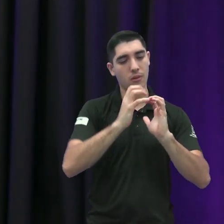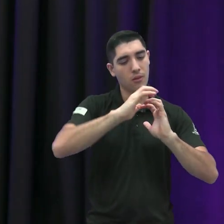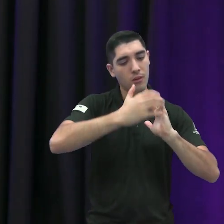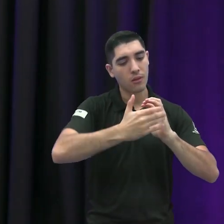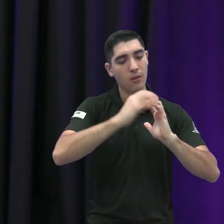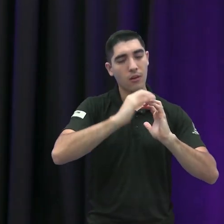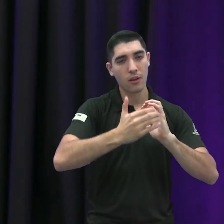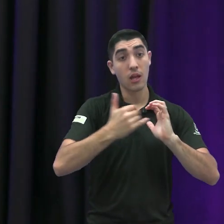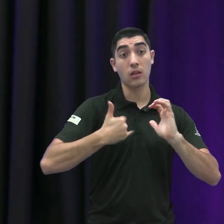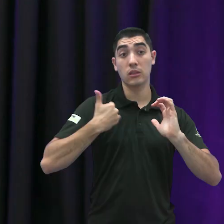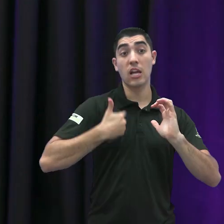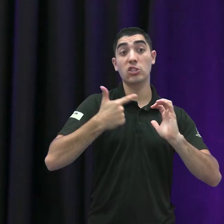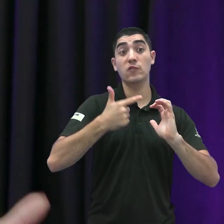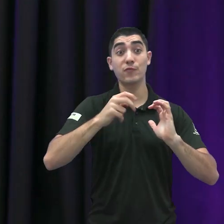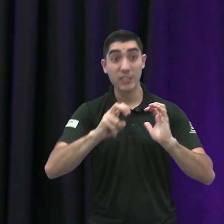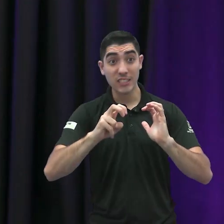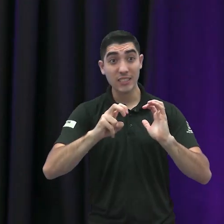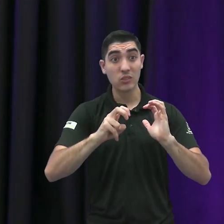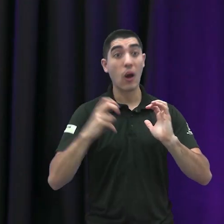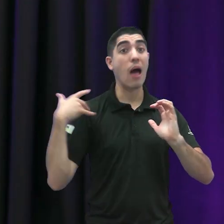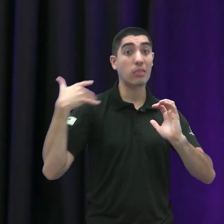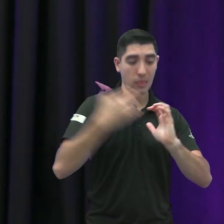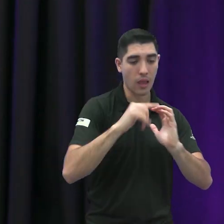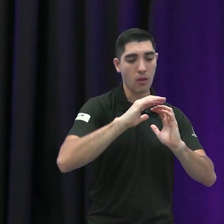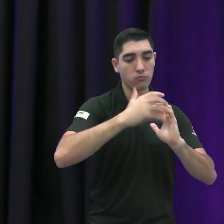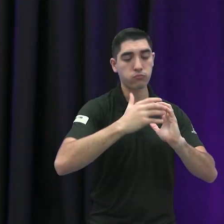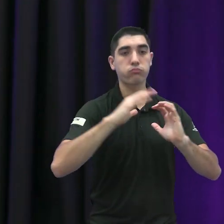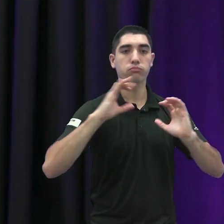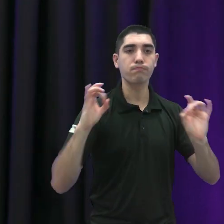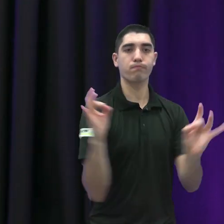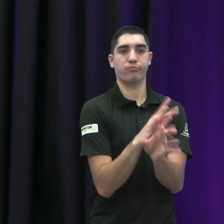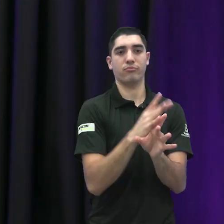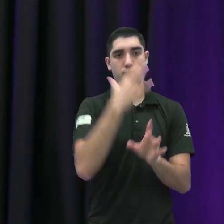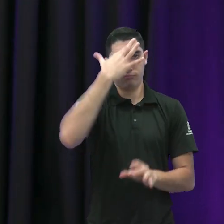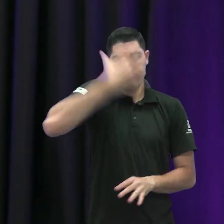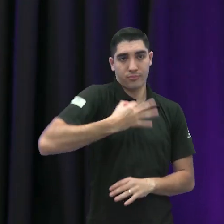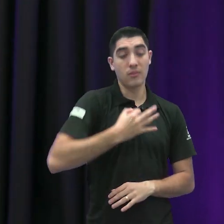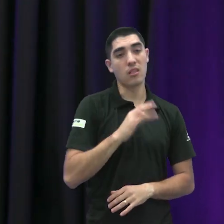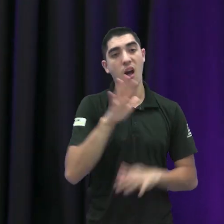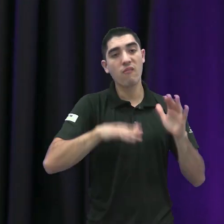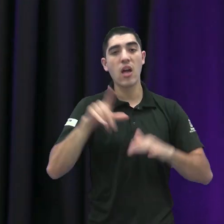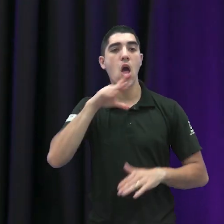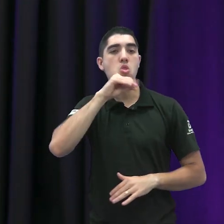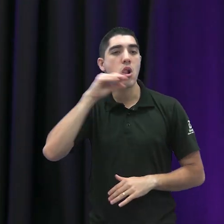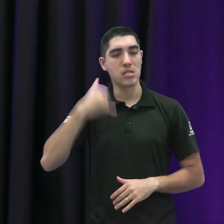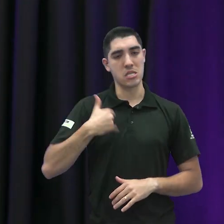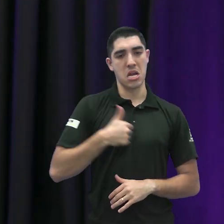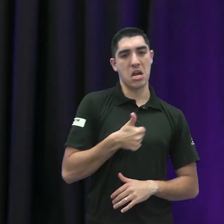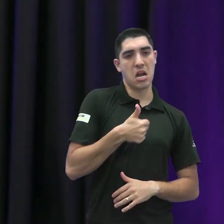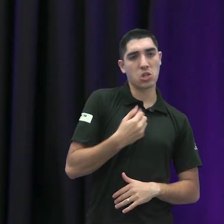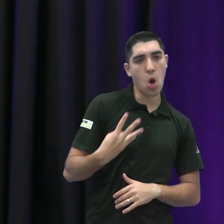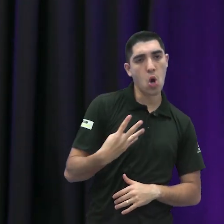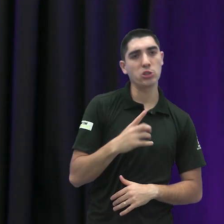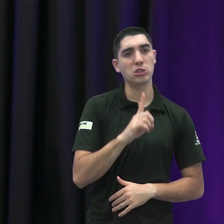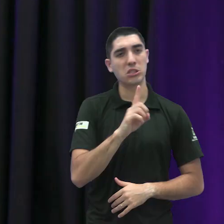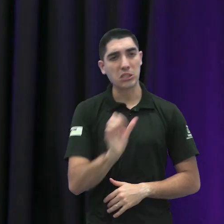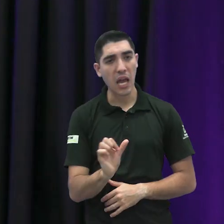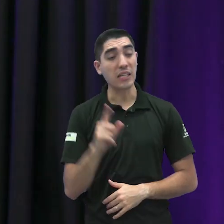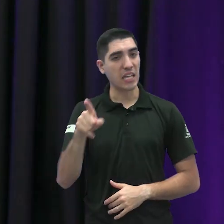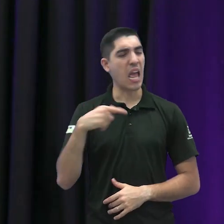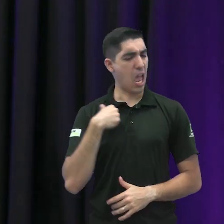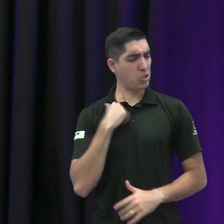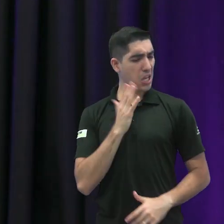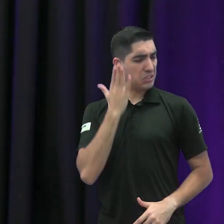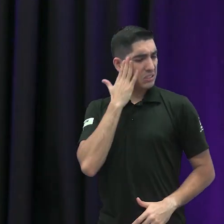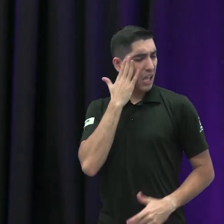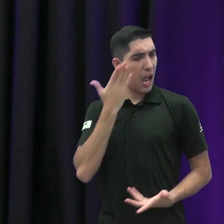anos. Então, uma criança, né, um adolescente de 13, 14, às vezes de 16 anos, acha até o que está fazendo,